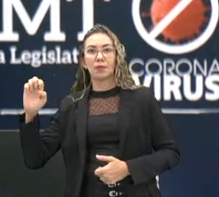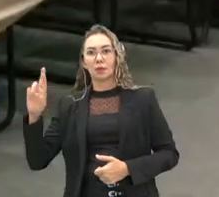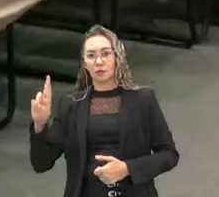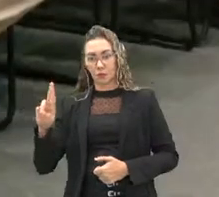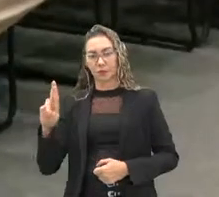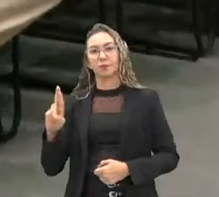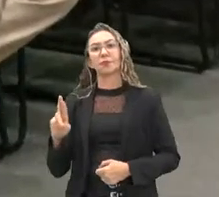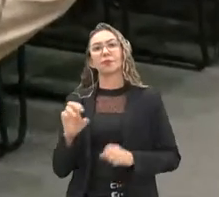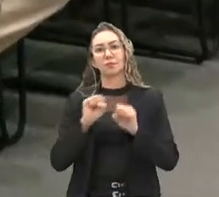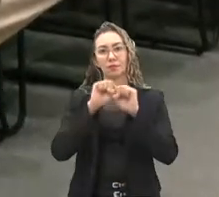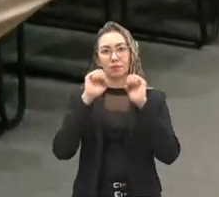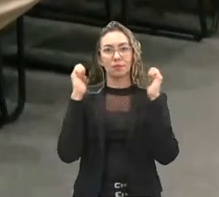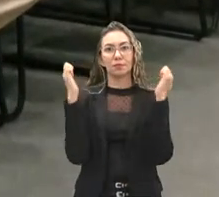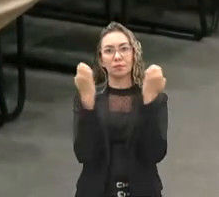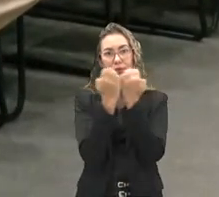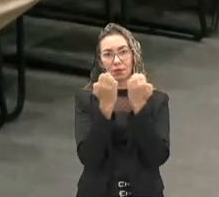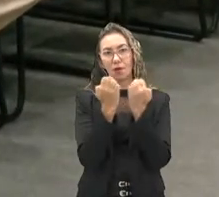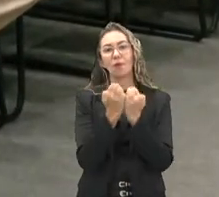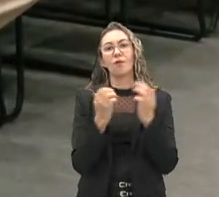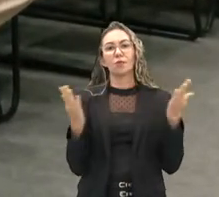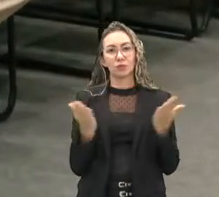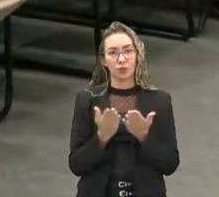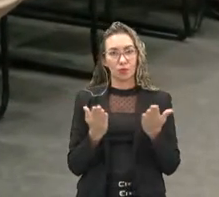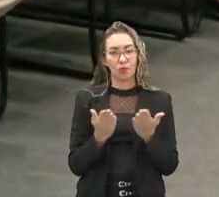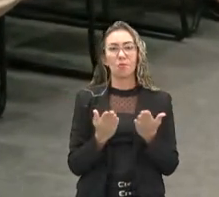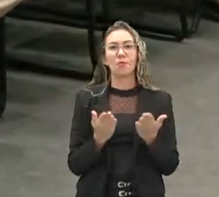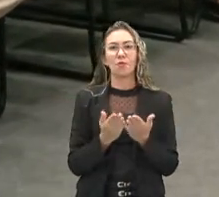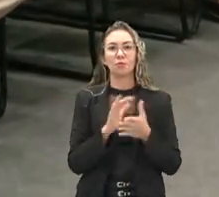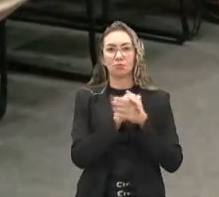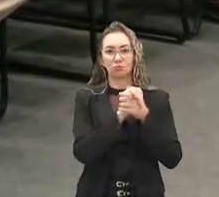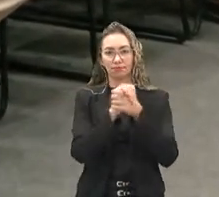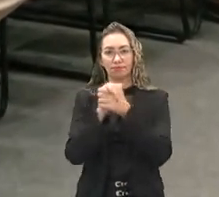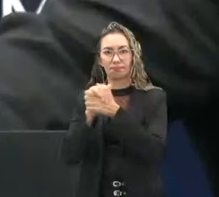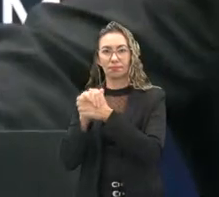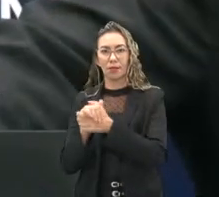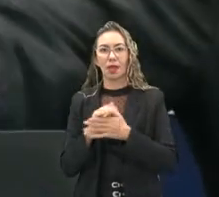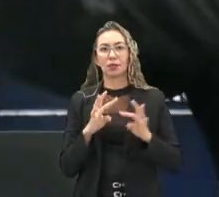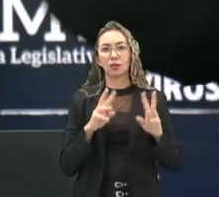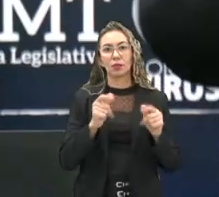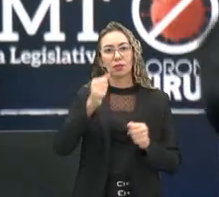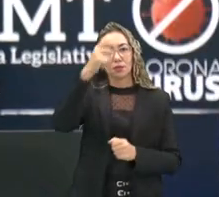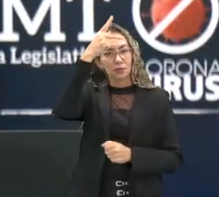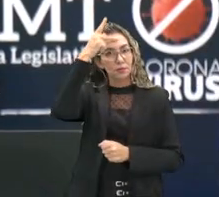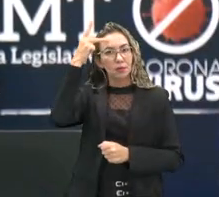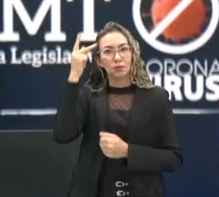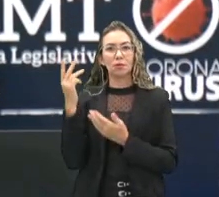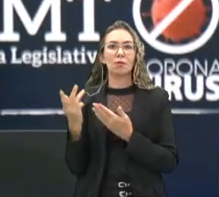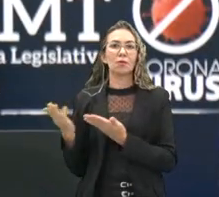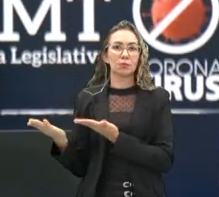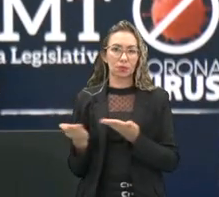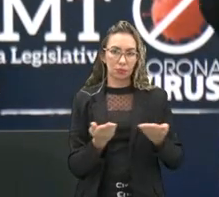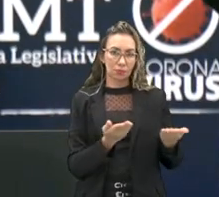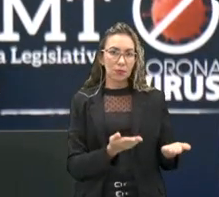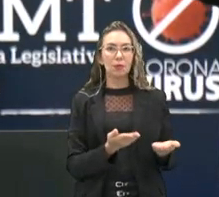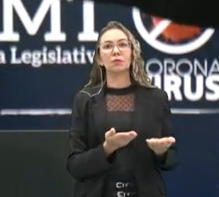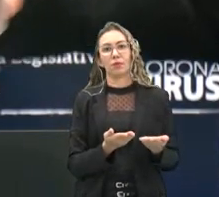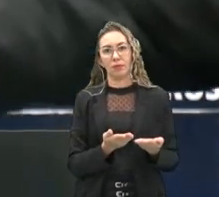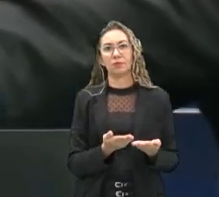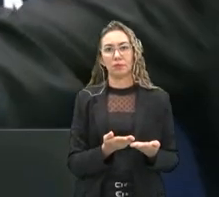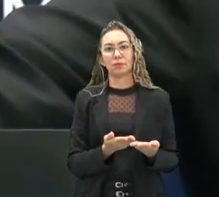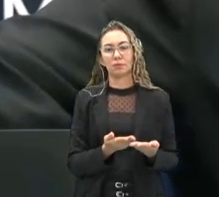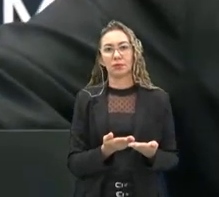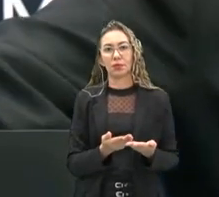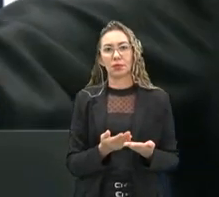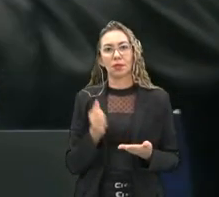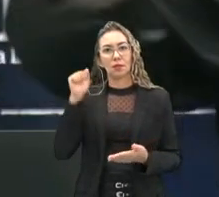Para a saudação ao público presente, convidamos o autor do requerimento. Para